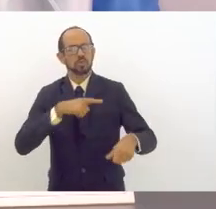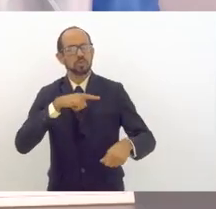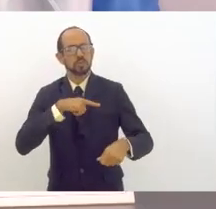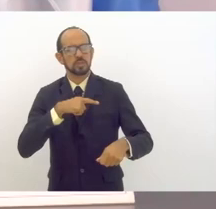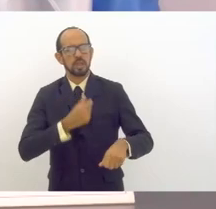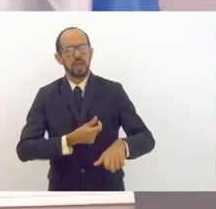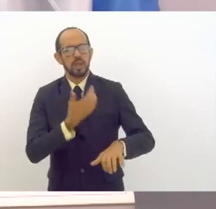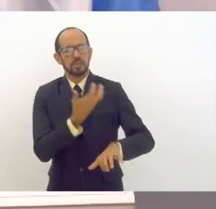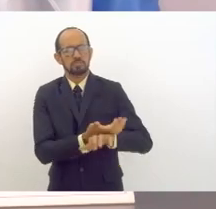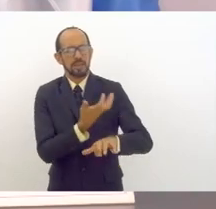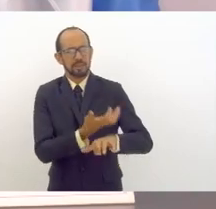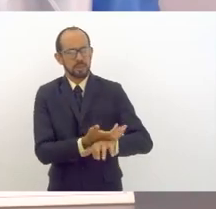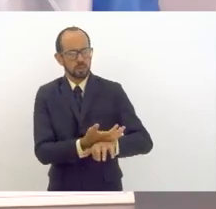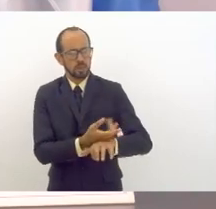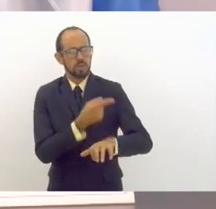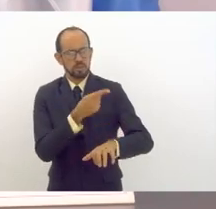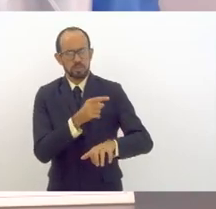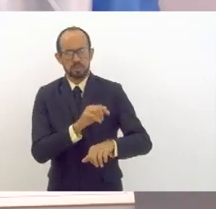matrícula